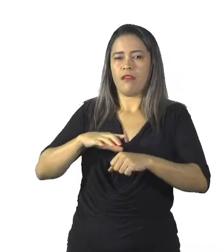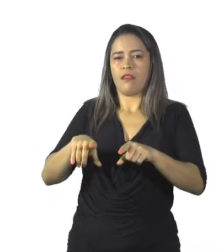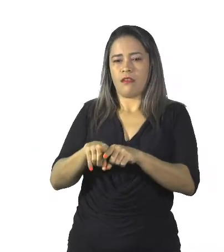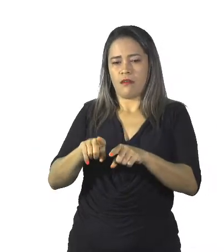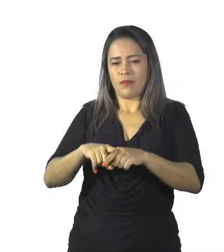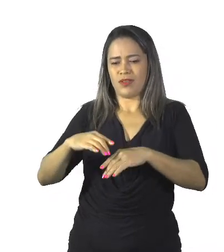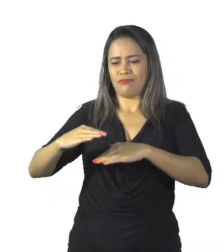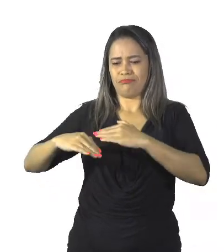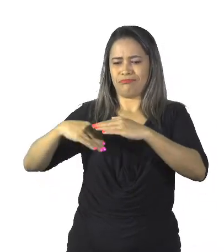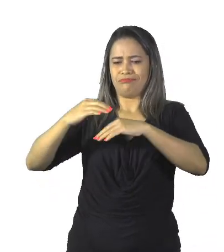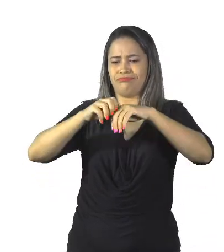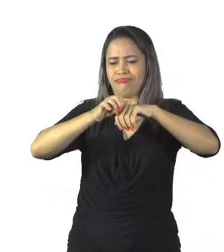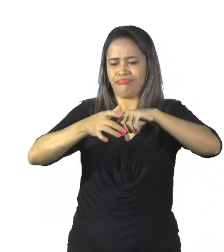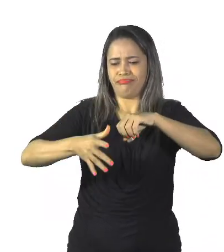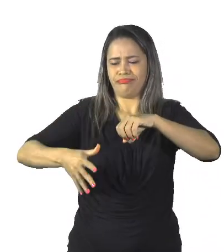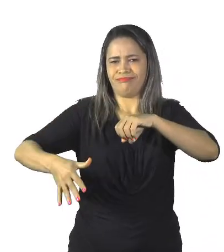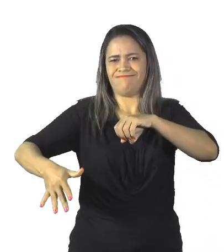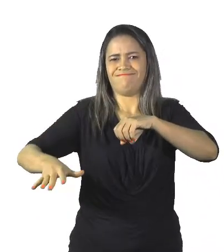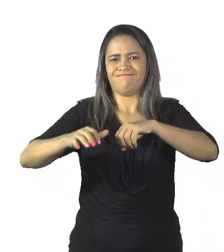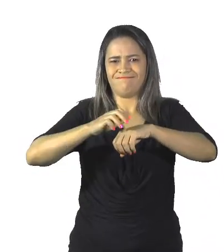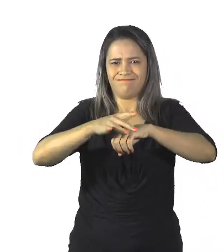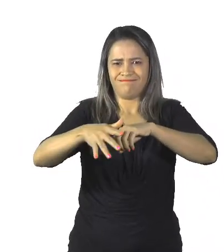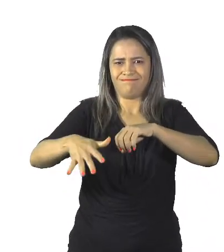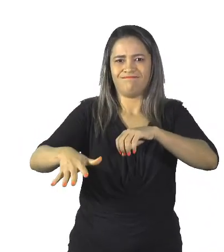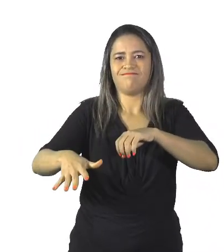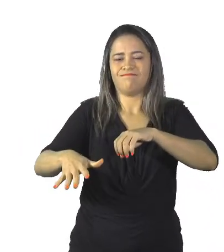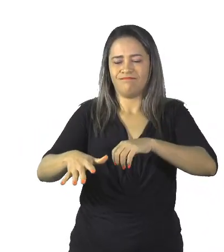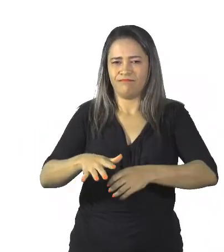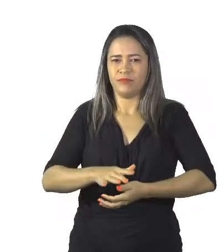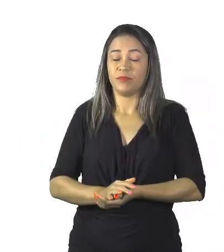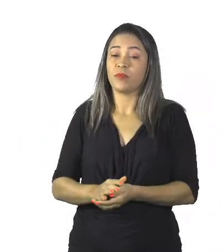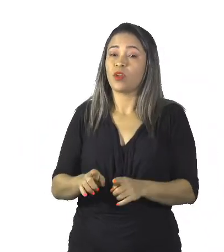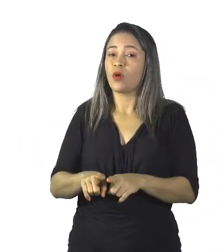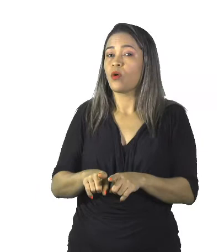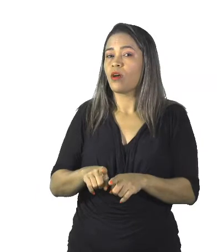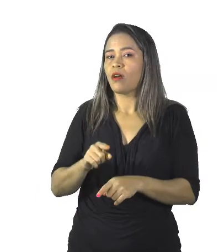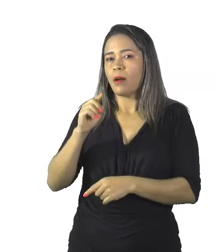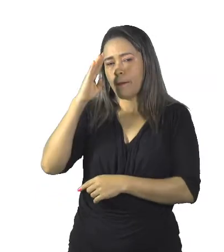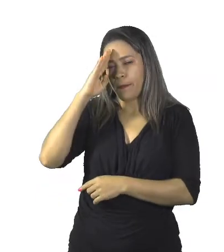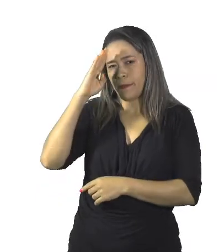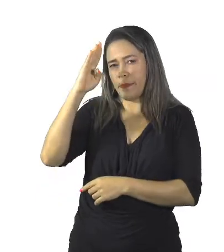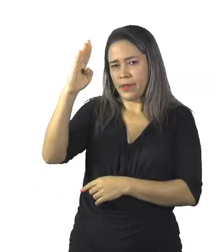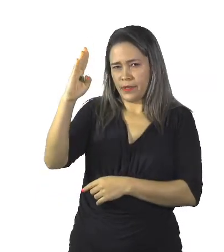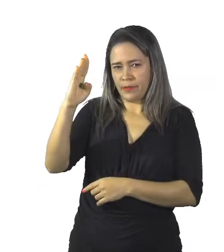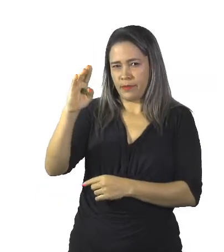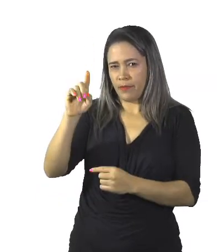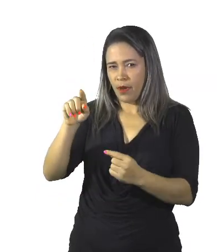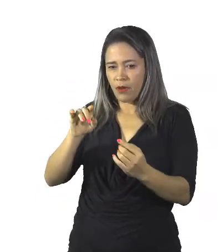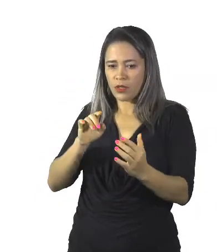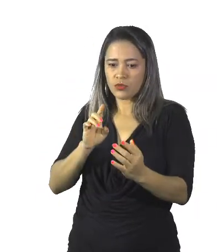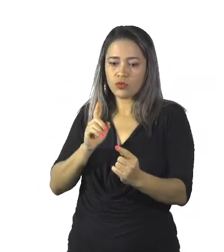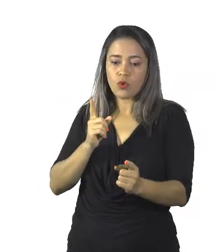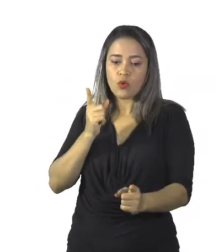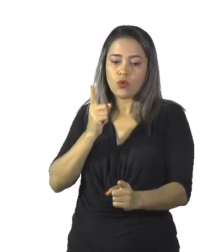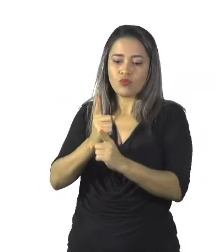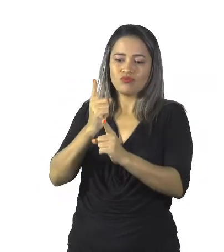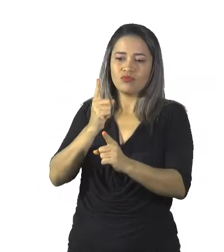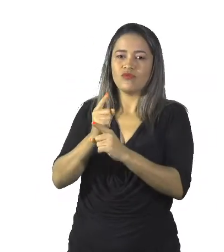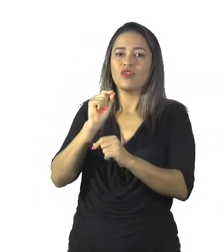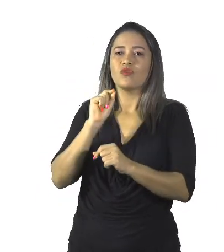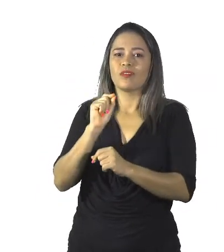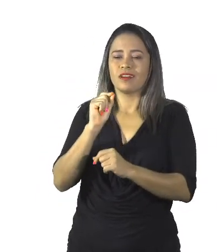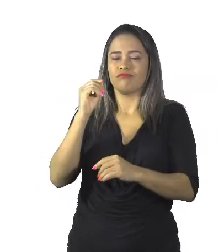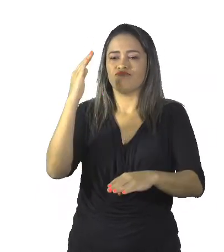degradação ambiental bem acentuado. Os principais problemas identificados foram desmatamento